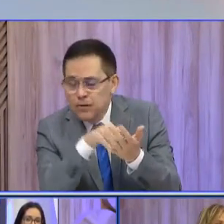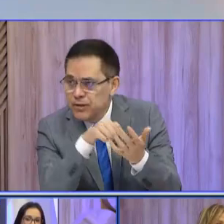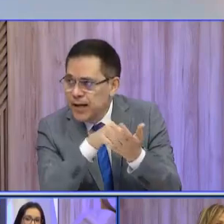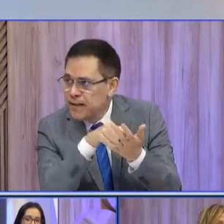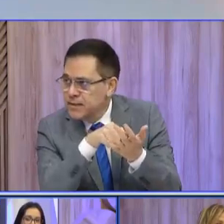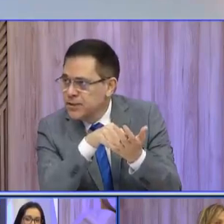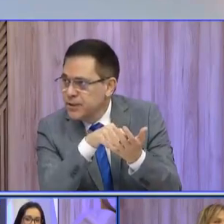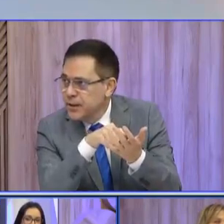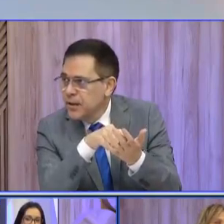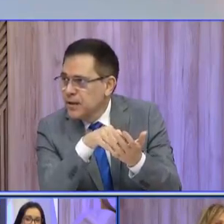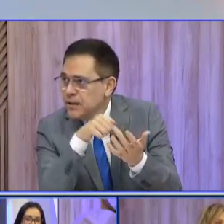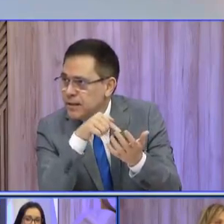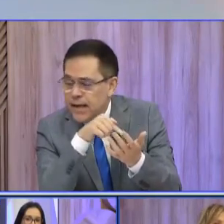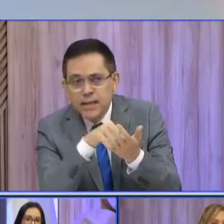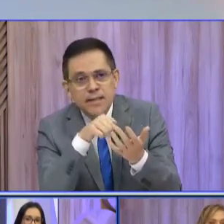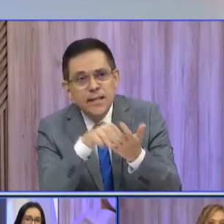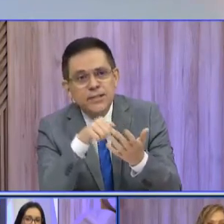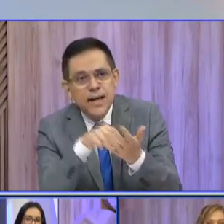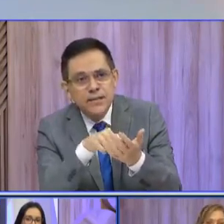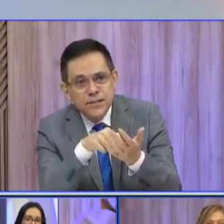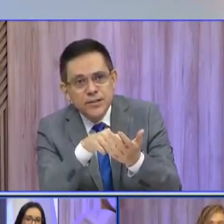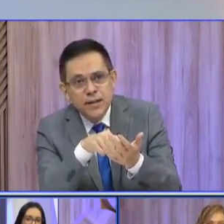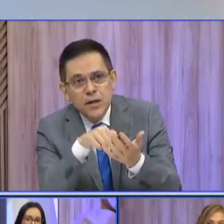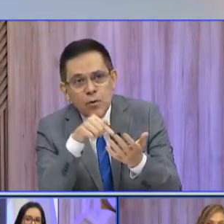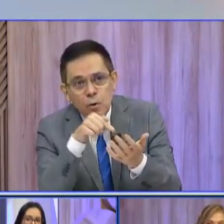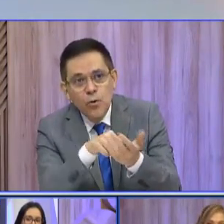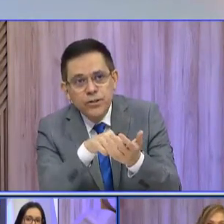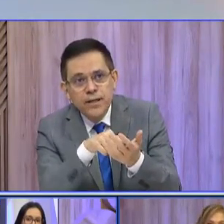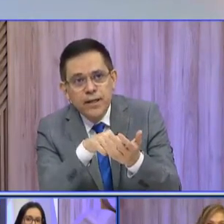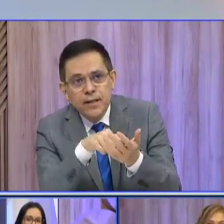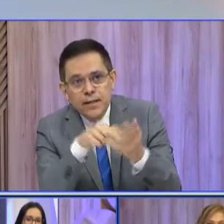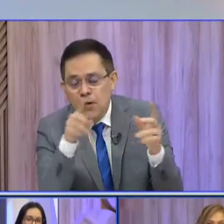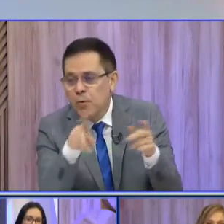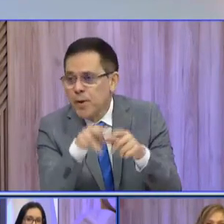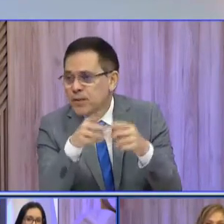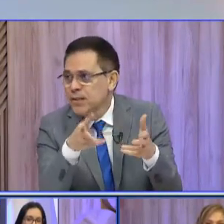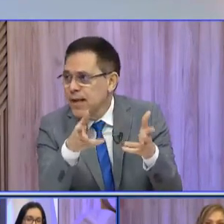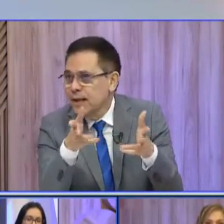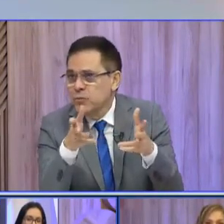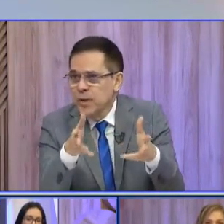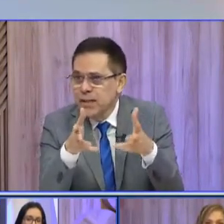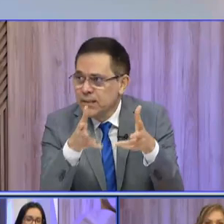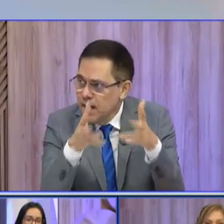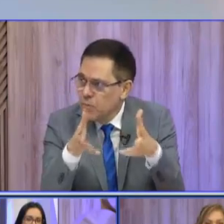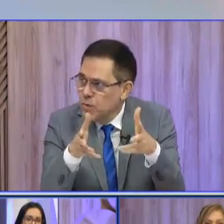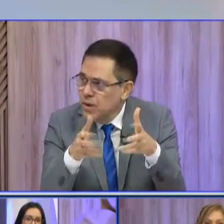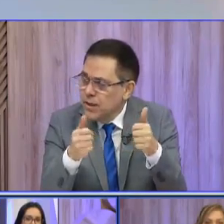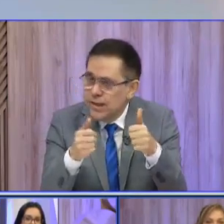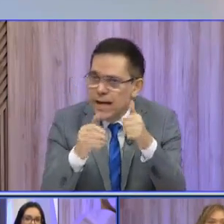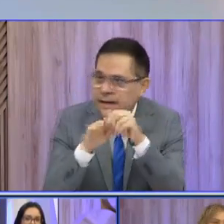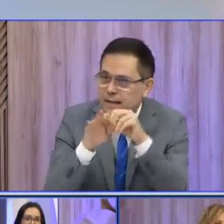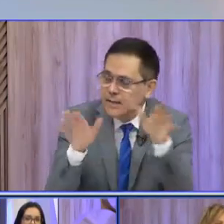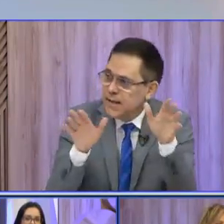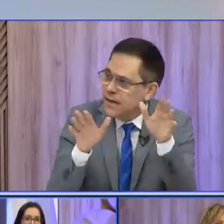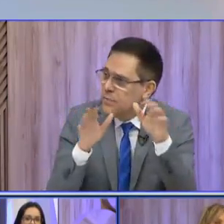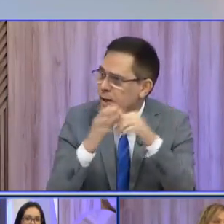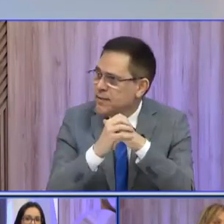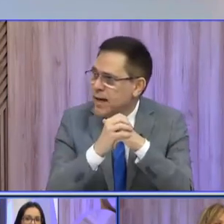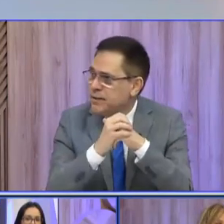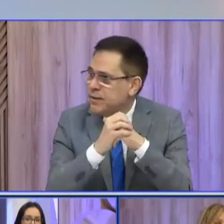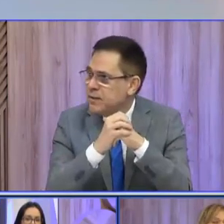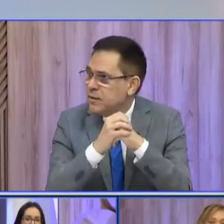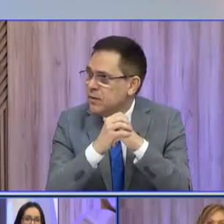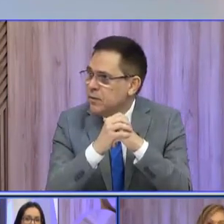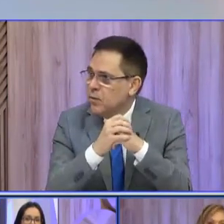não ser racista. Tem ser antirracista. Tem que ser antirracista. O Rüdiger, que é companheiro de zaga do militão, que é daqueles caras de